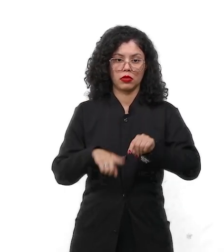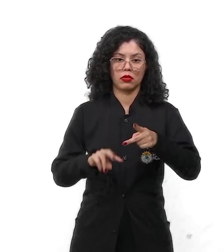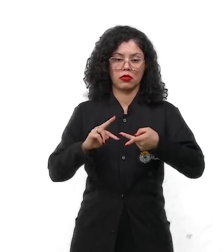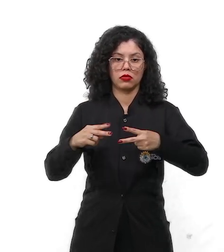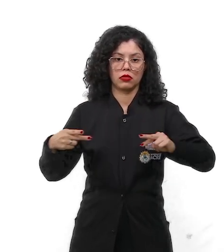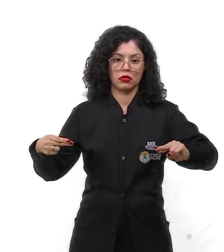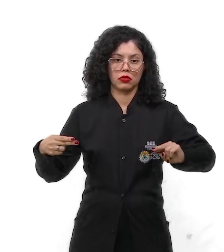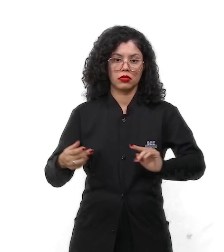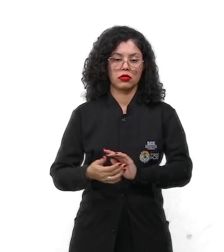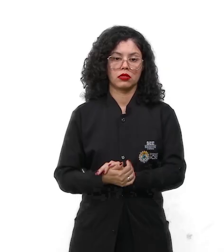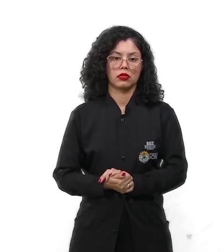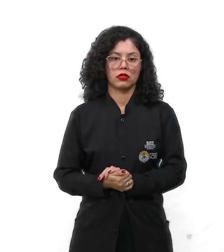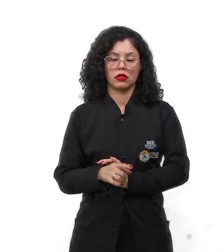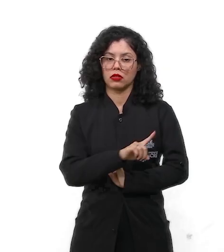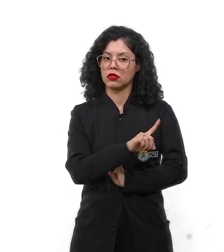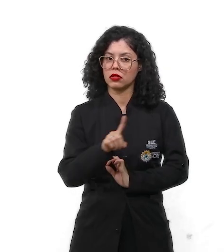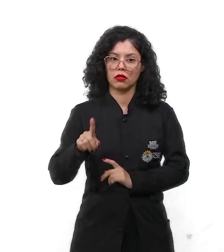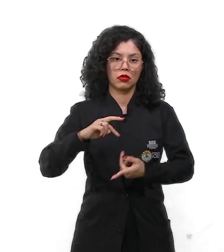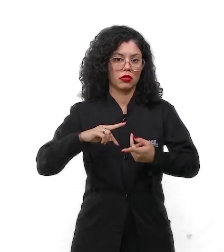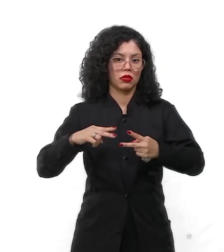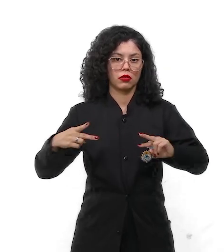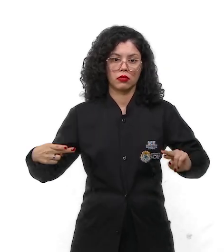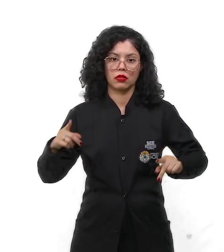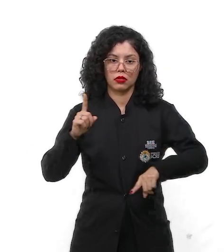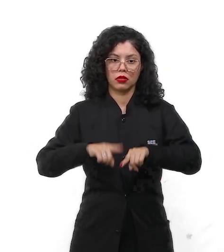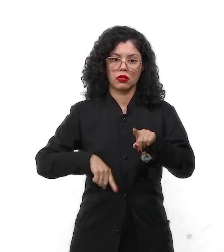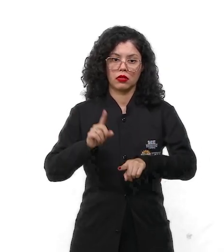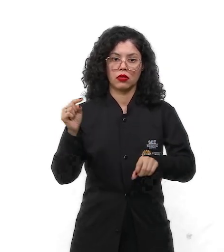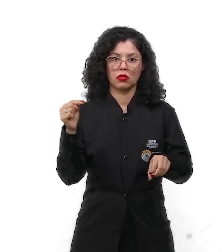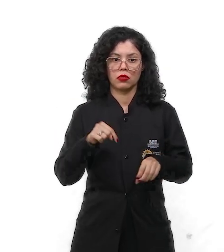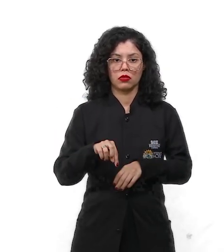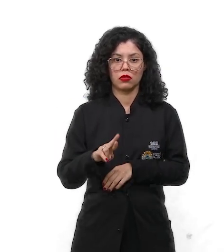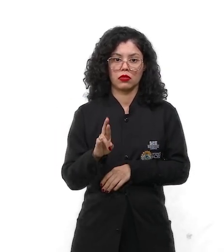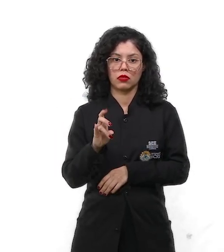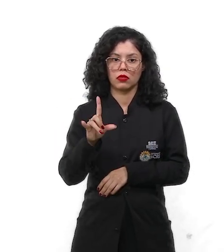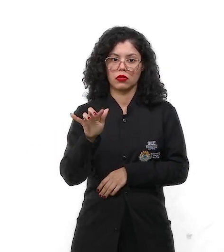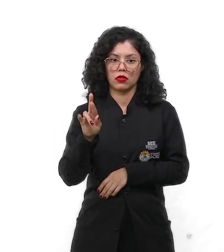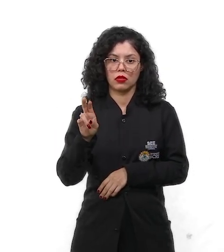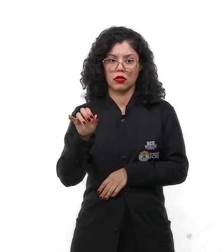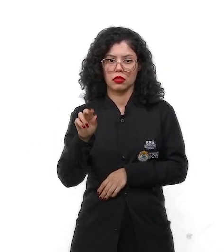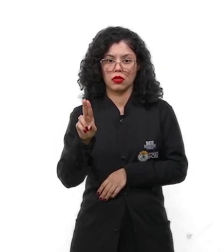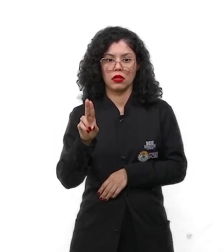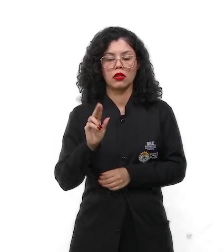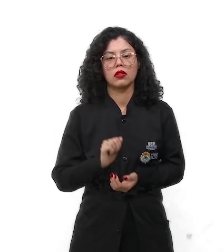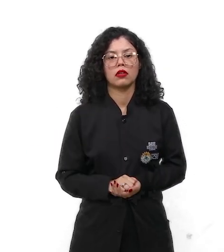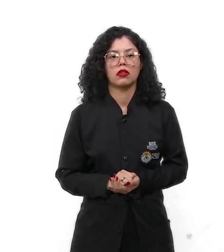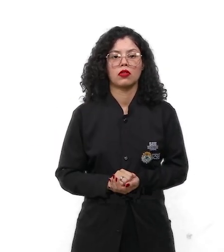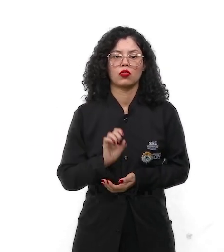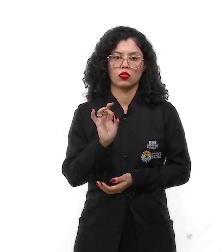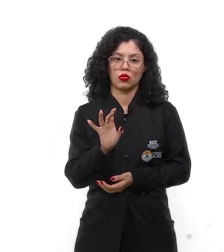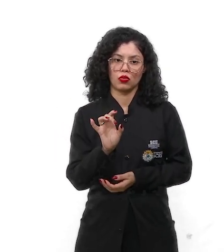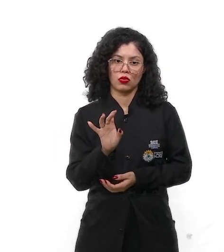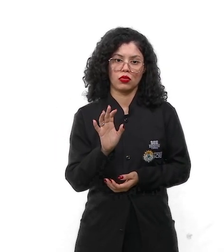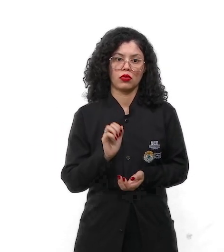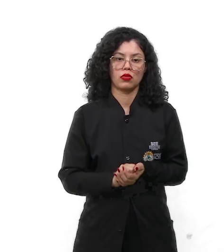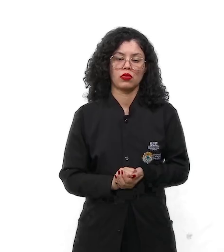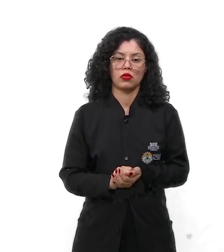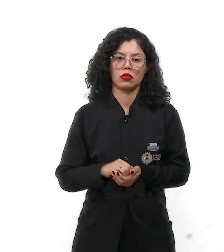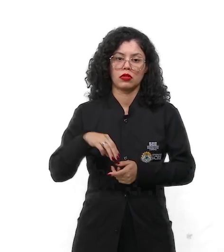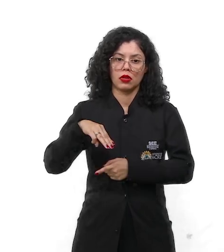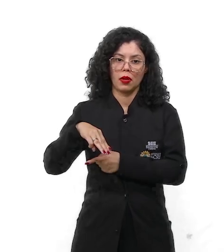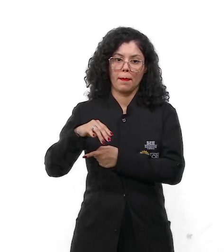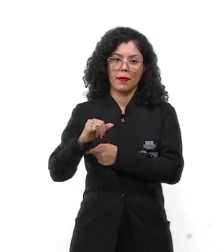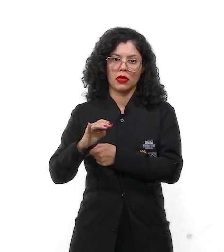genético não vai ser o material nuclear, e sim o material genético mitocondrial. Por